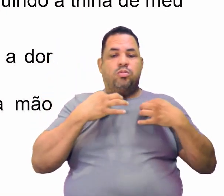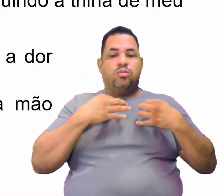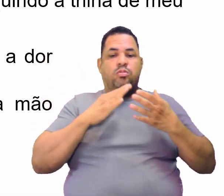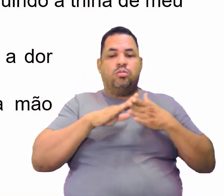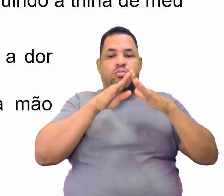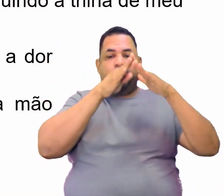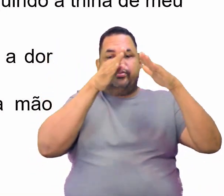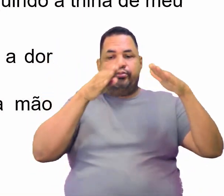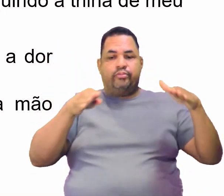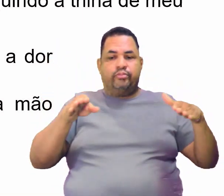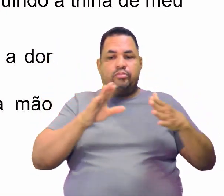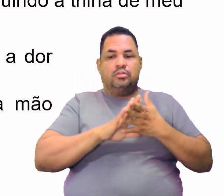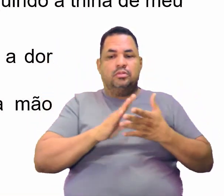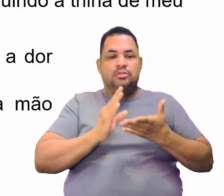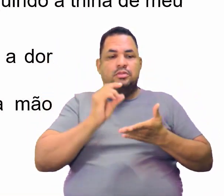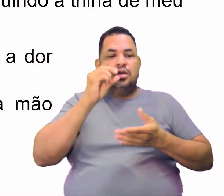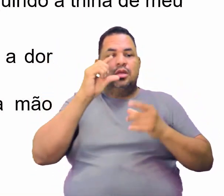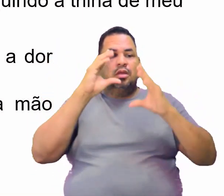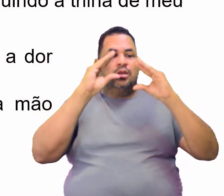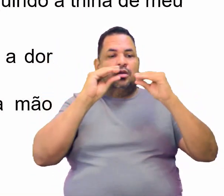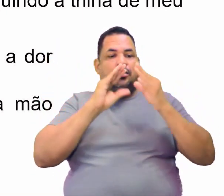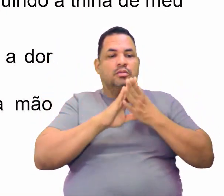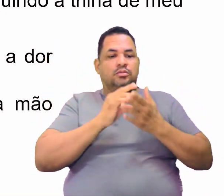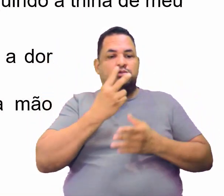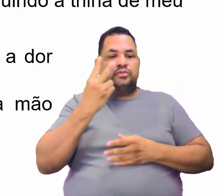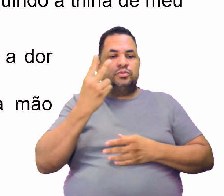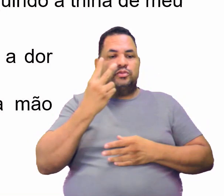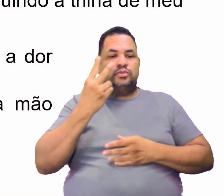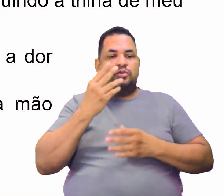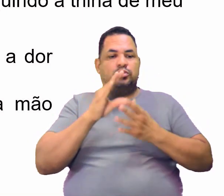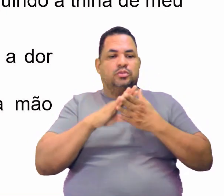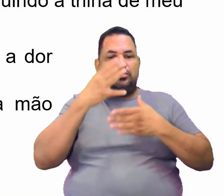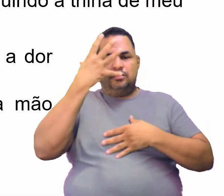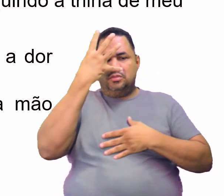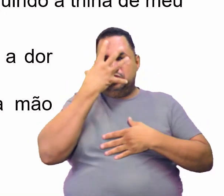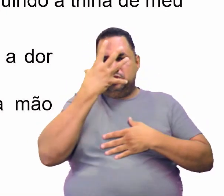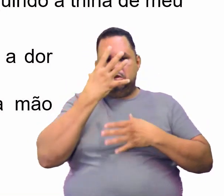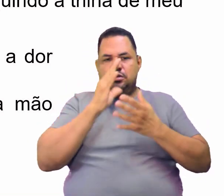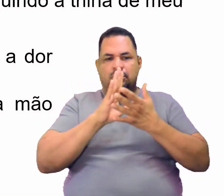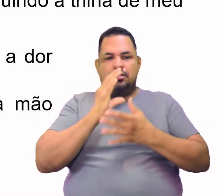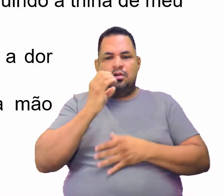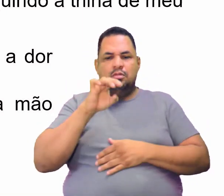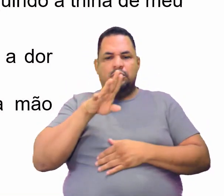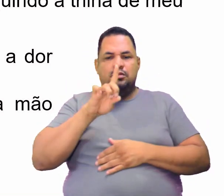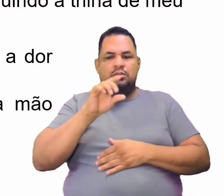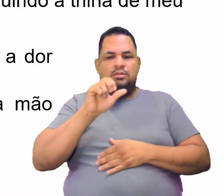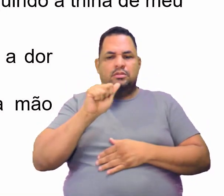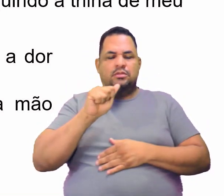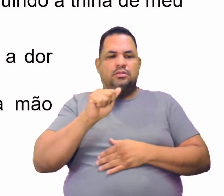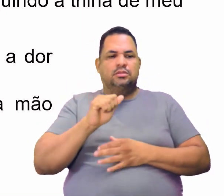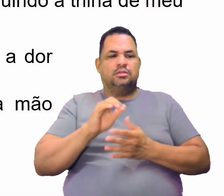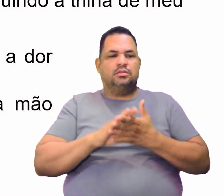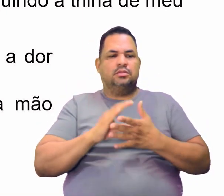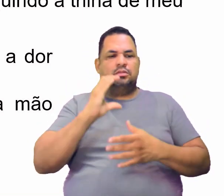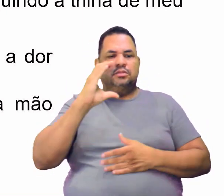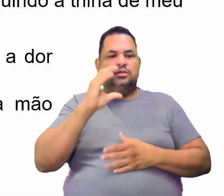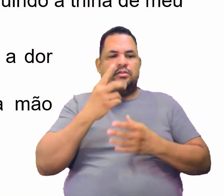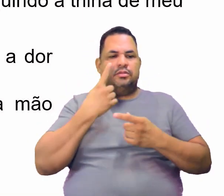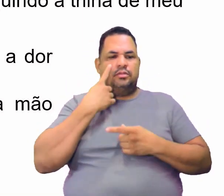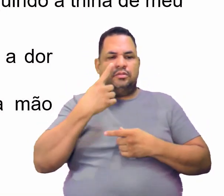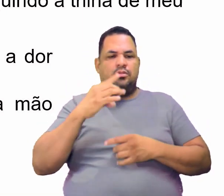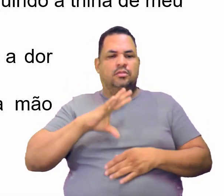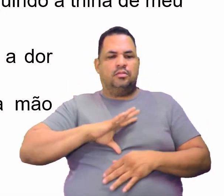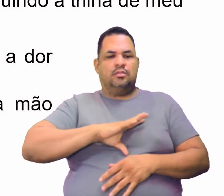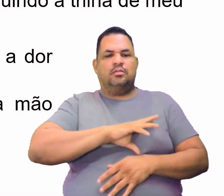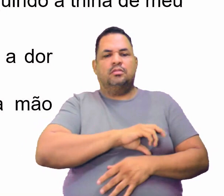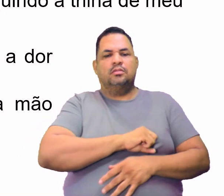nos telhados, seremos na manhã 2 máscaras calmas. Mário Quintana. C.